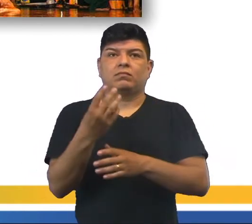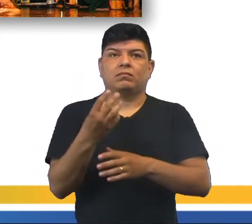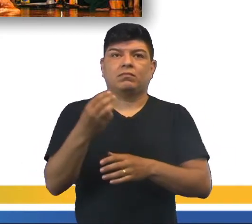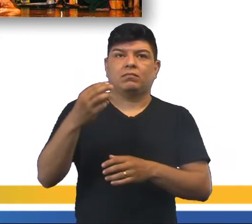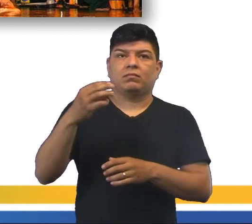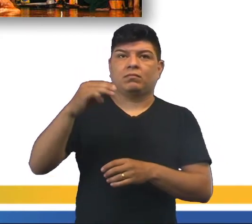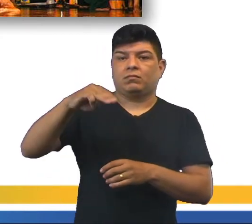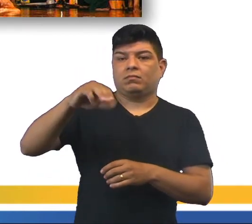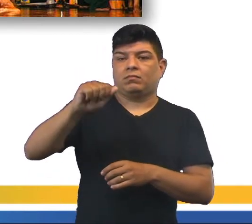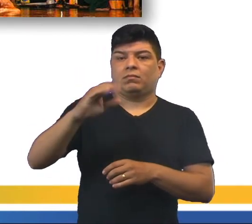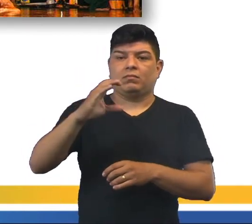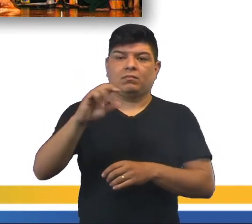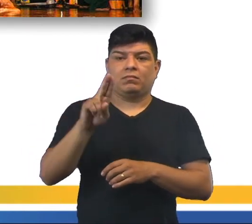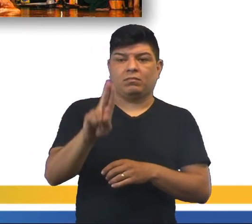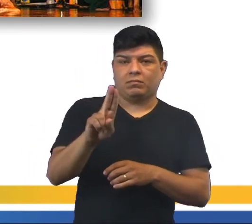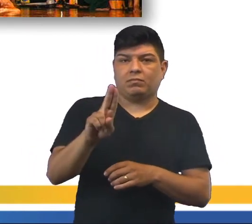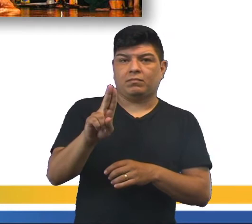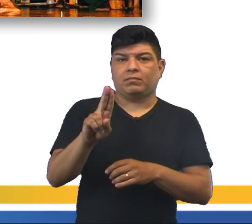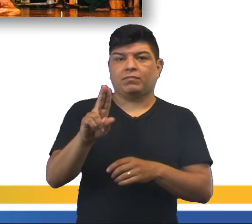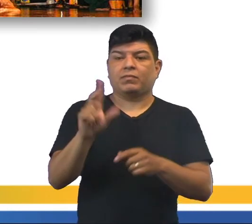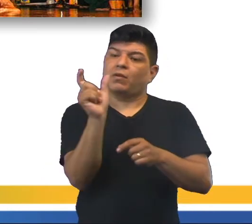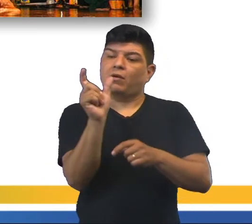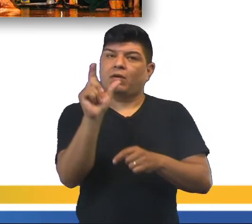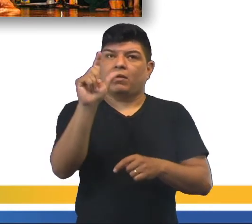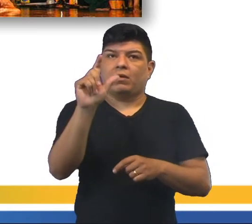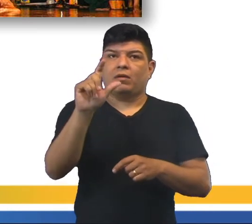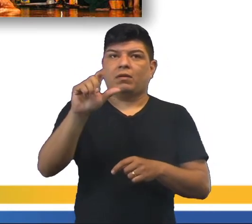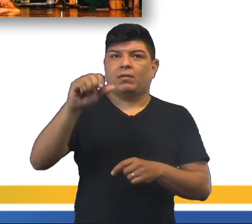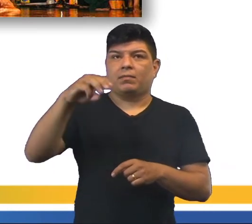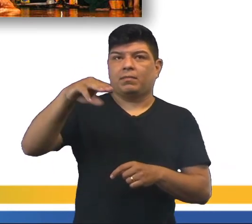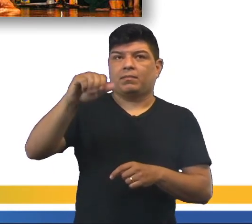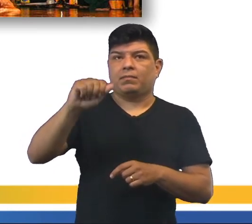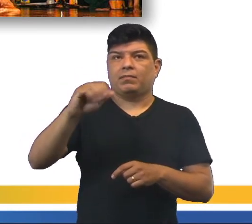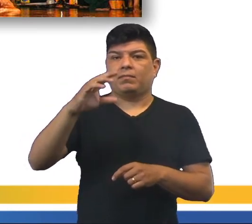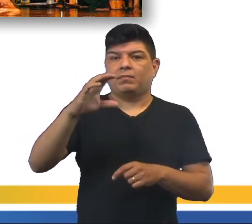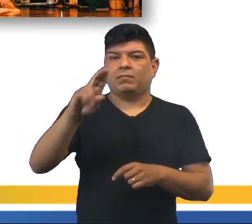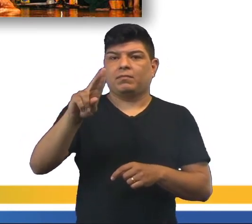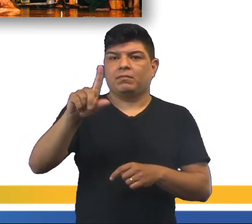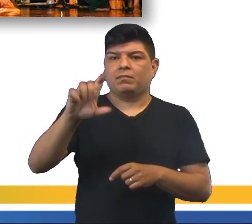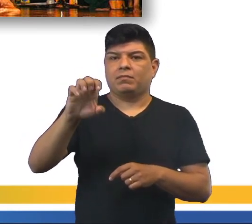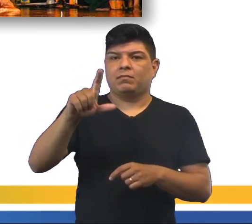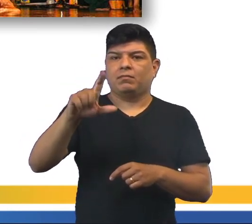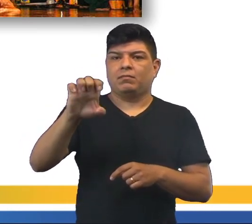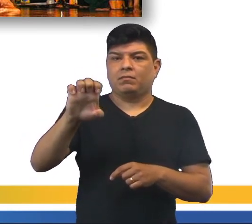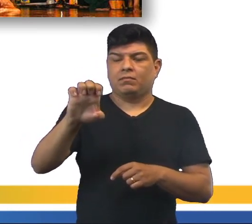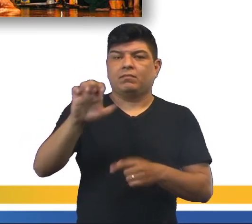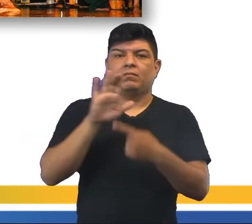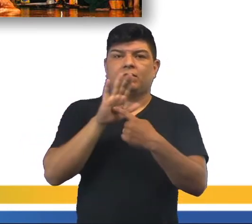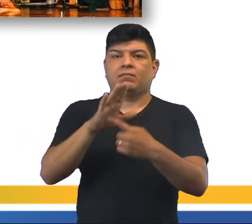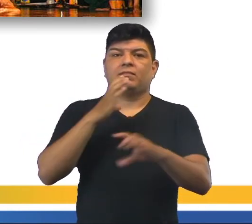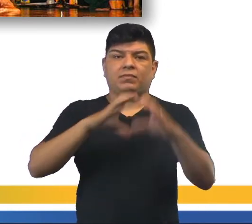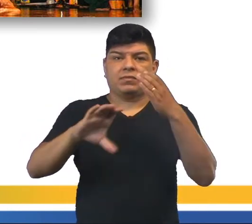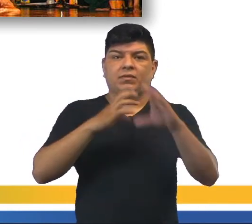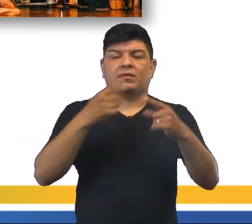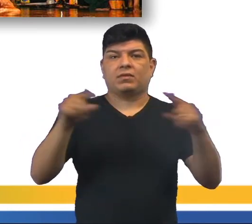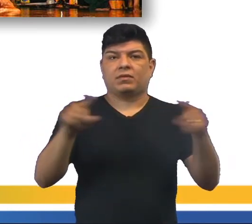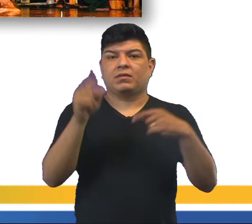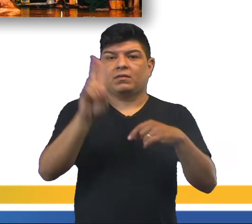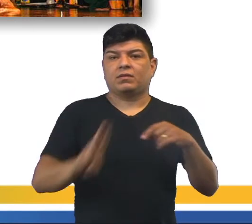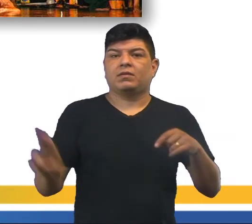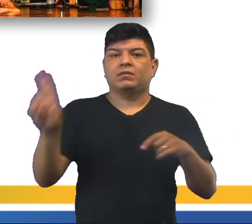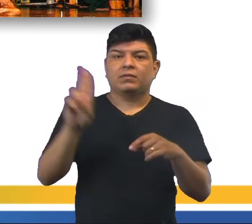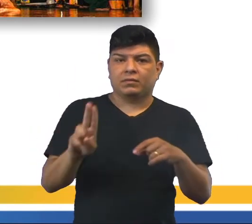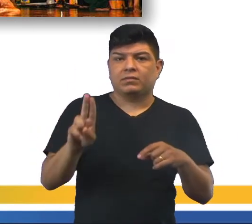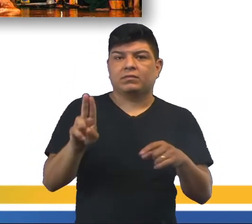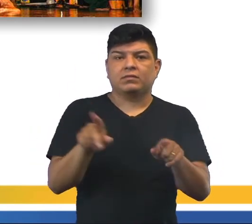é uma palavra e uma palavra africana, culelê. Ainda justifica essa teoria apresentando o canto de uma música utilizada